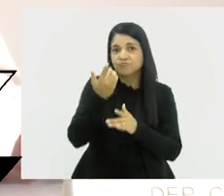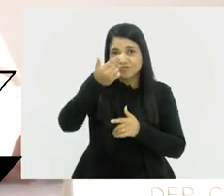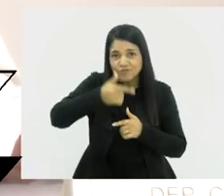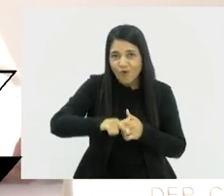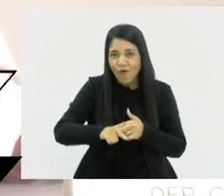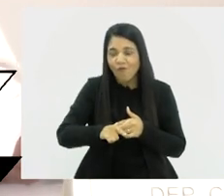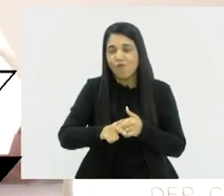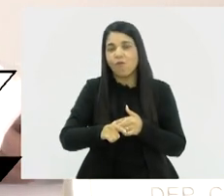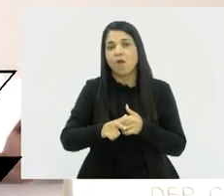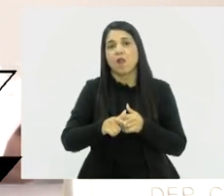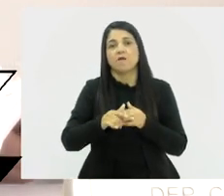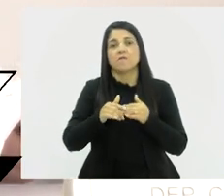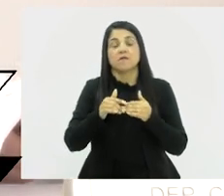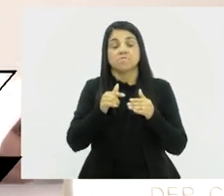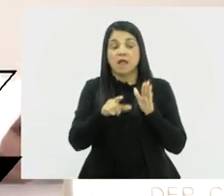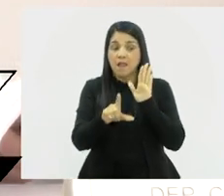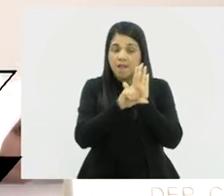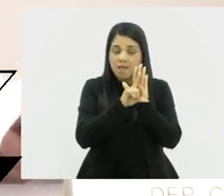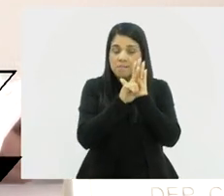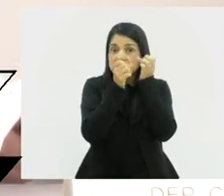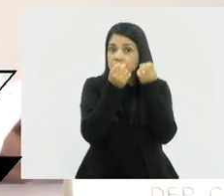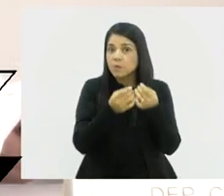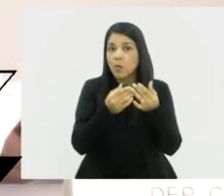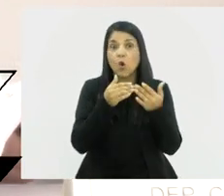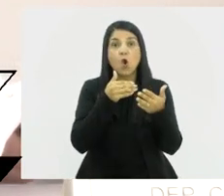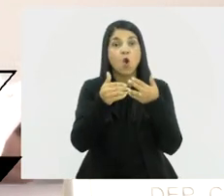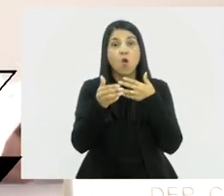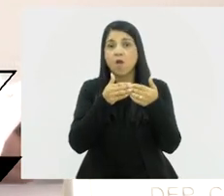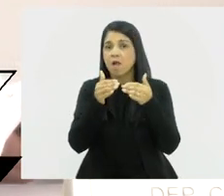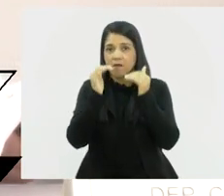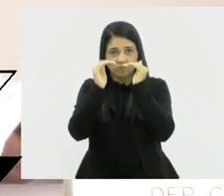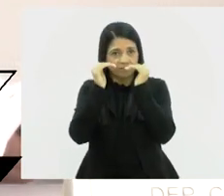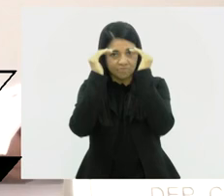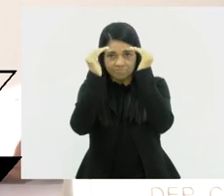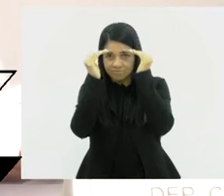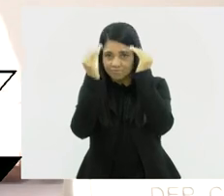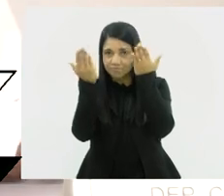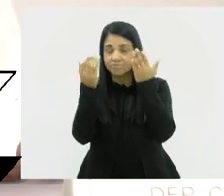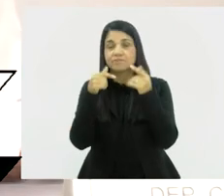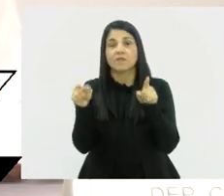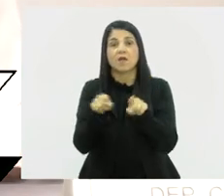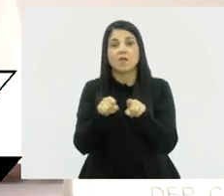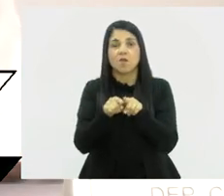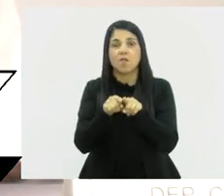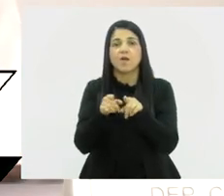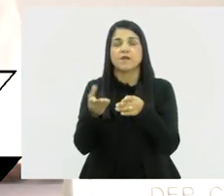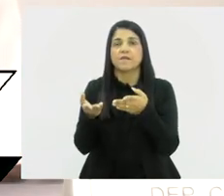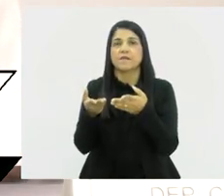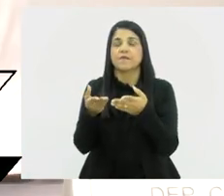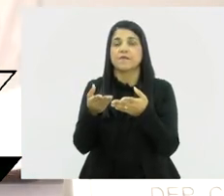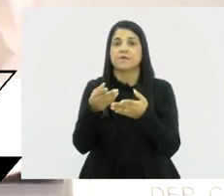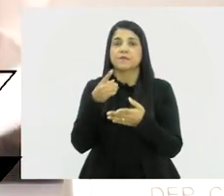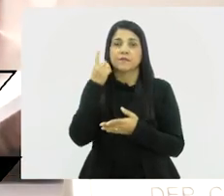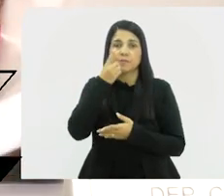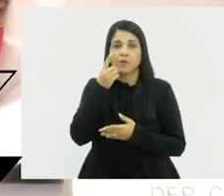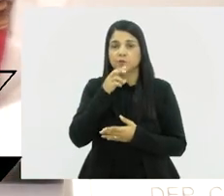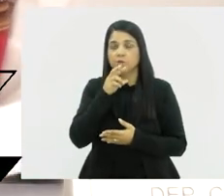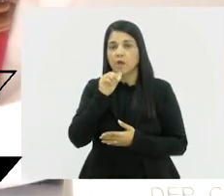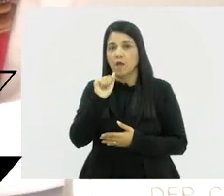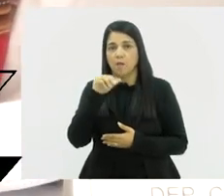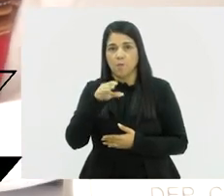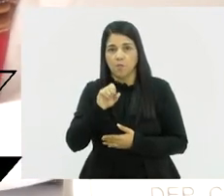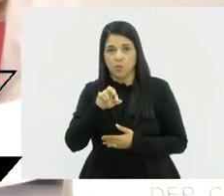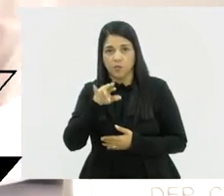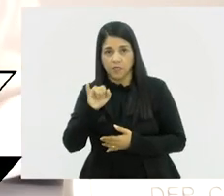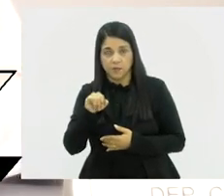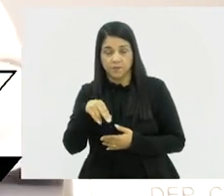qualquer autoridade. Então, desse ponto de vista, Vossa Excelência acabou de dizer que, seguramente, agora, deputado Rodrigo, ficou claro que os bombeiros são, de